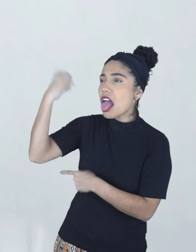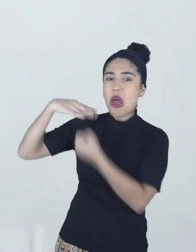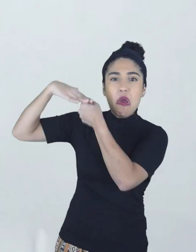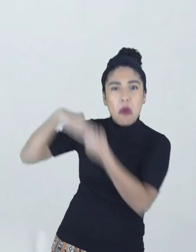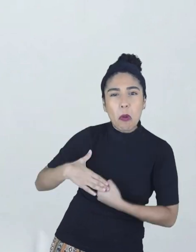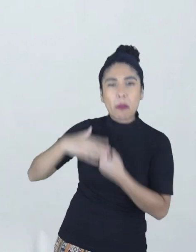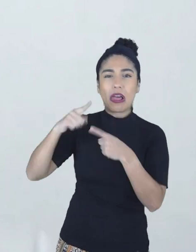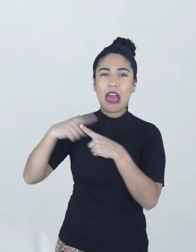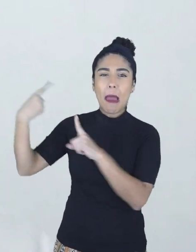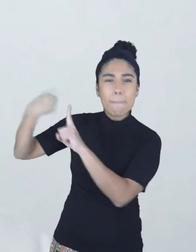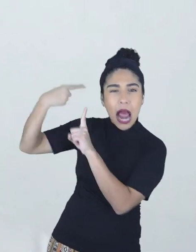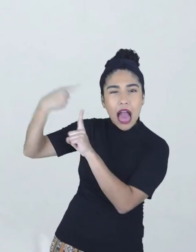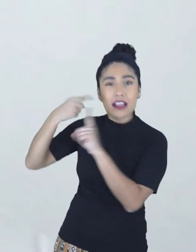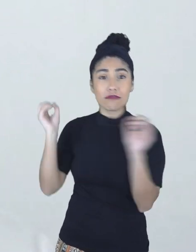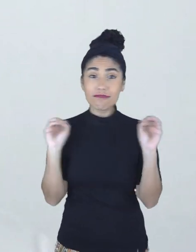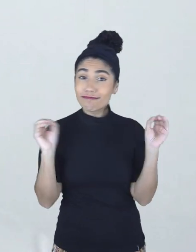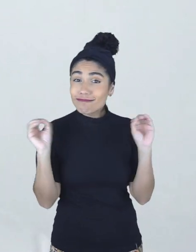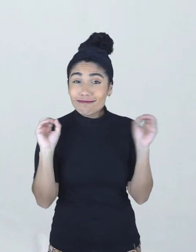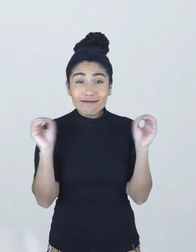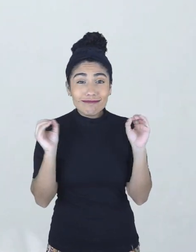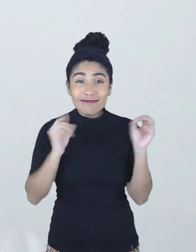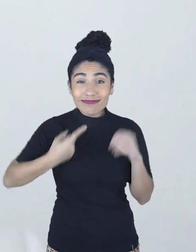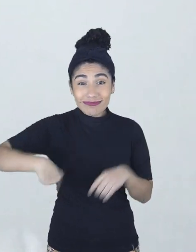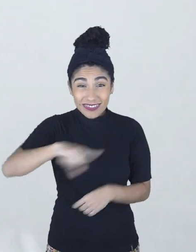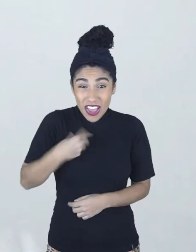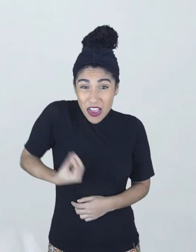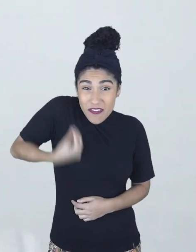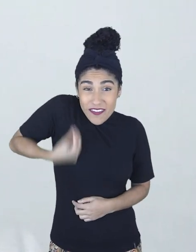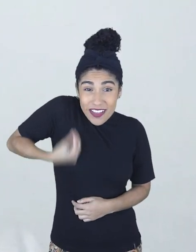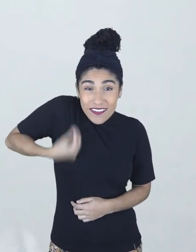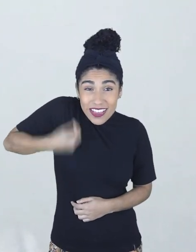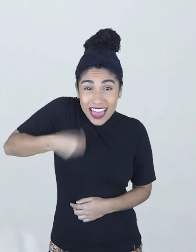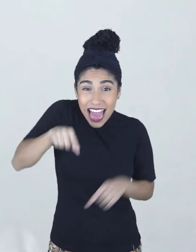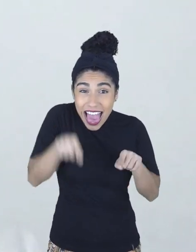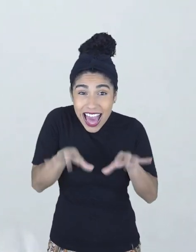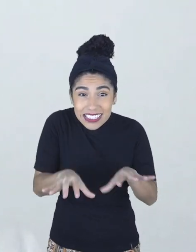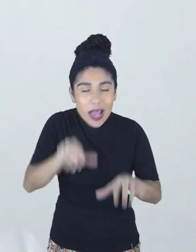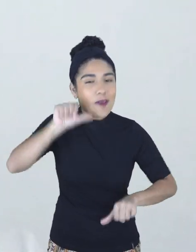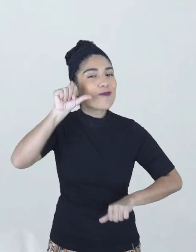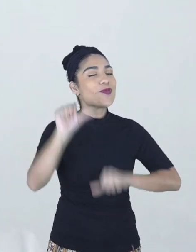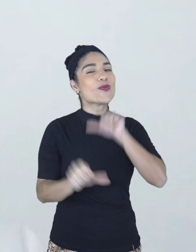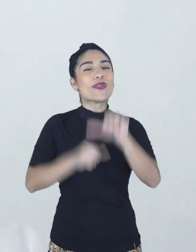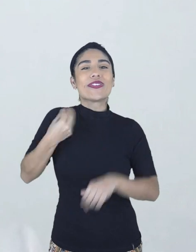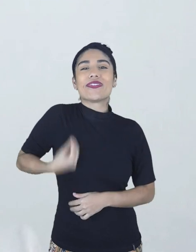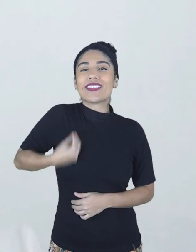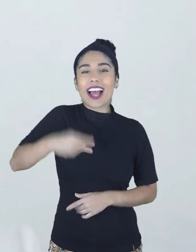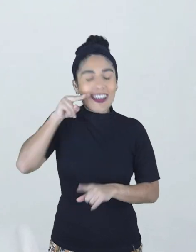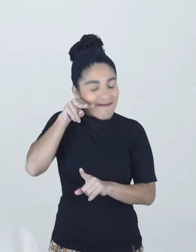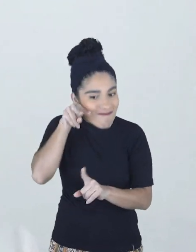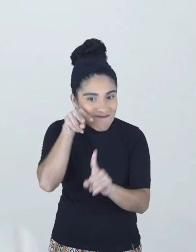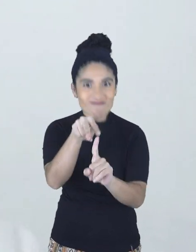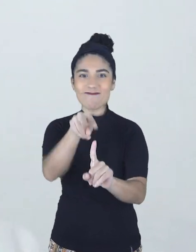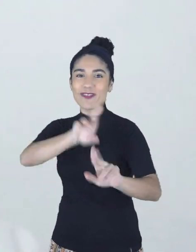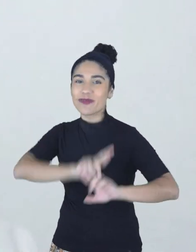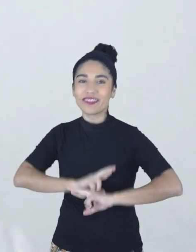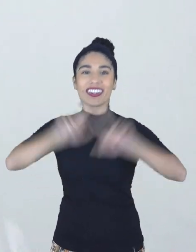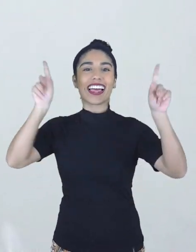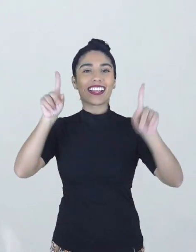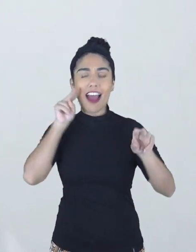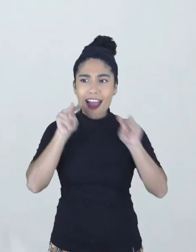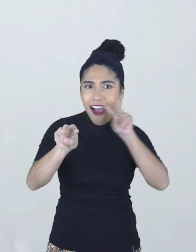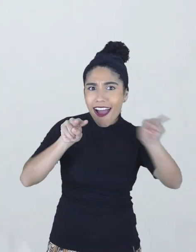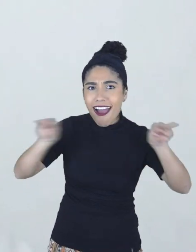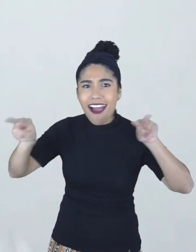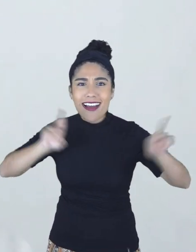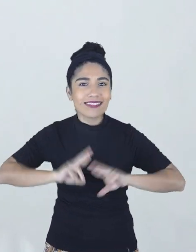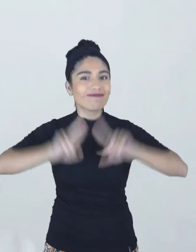o chefe ficar humilhando ameaçando vivenciar isso é mudar a vida é olhar a vida é diferente olhar o vizinho diferente